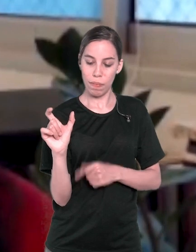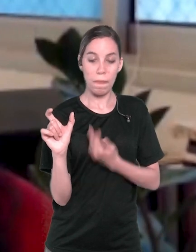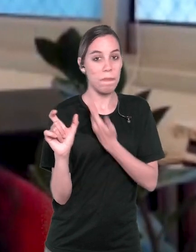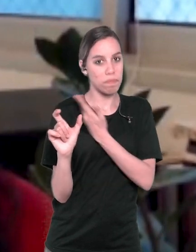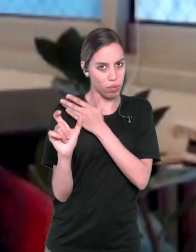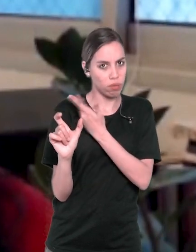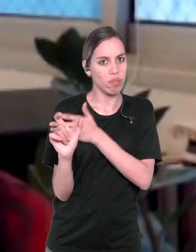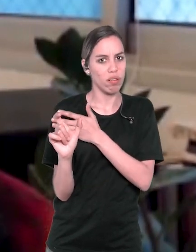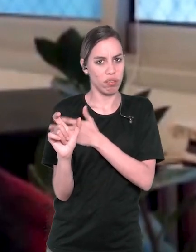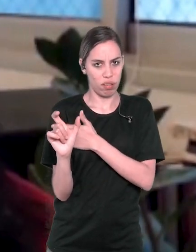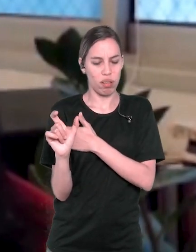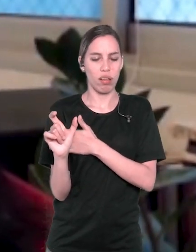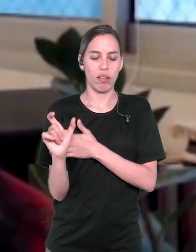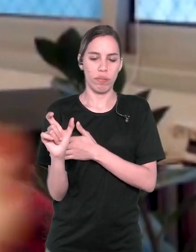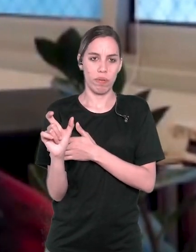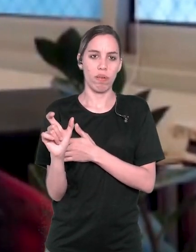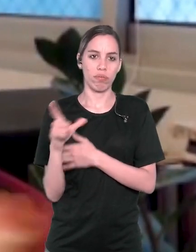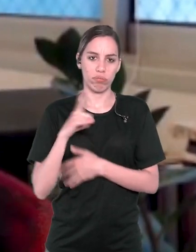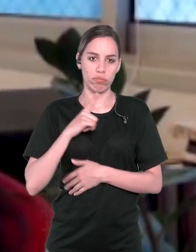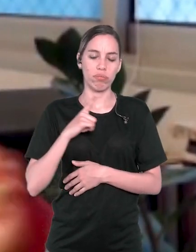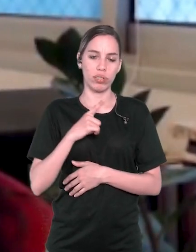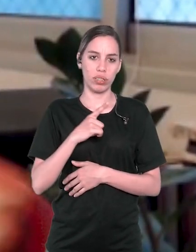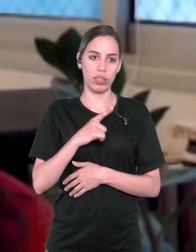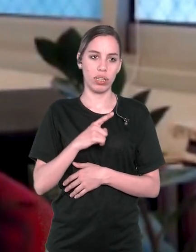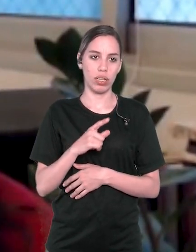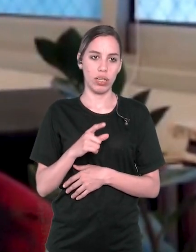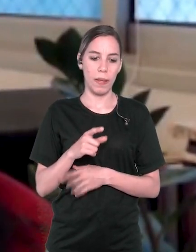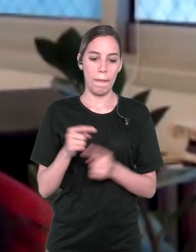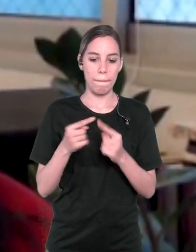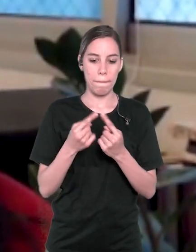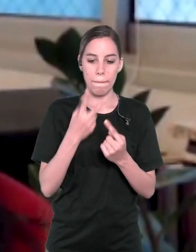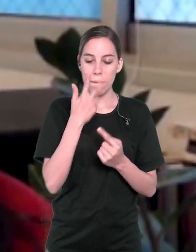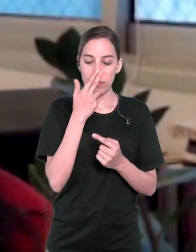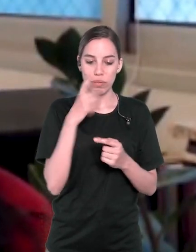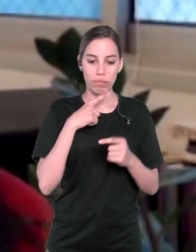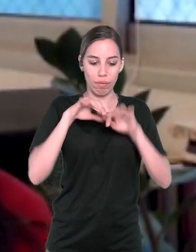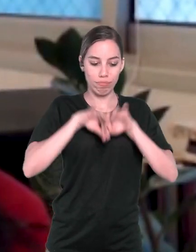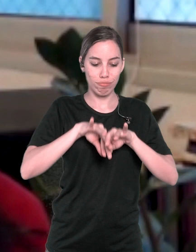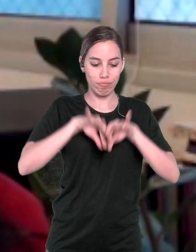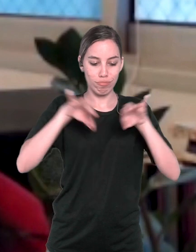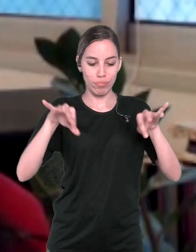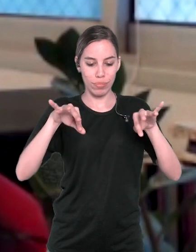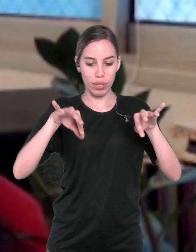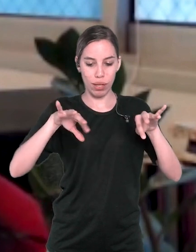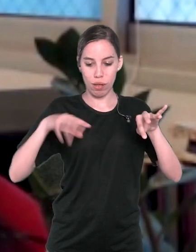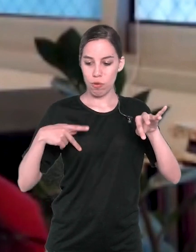né, estabelece uma cisão entre o humano e o animal,